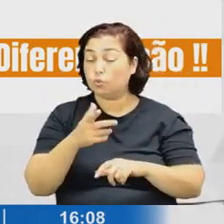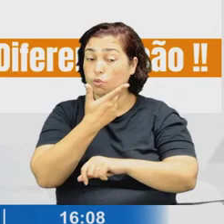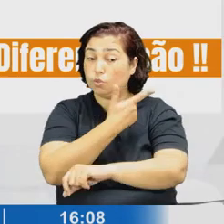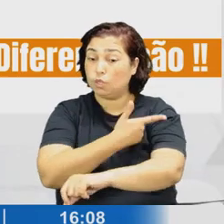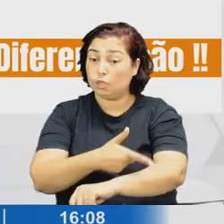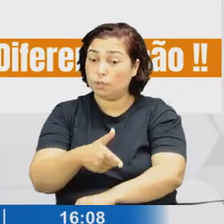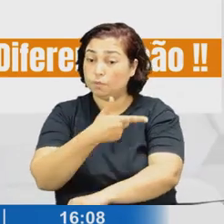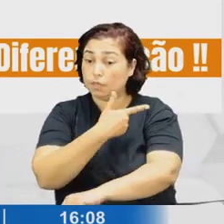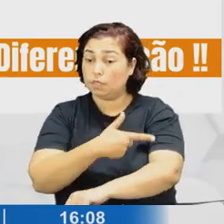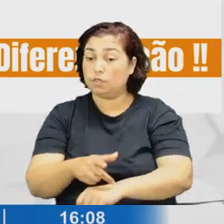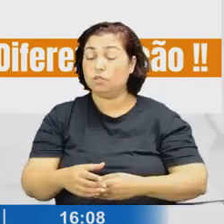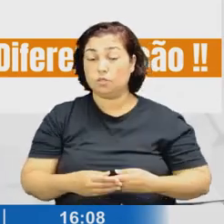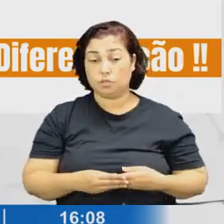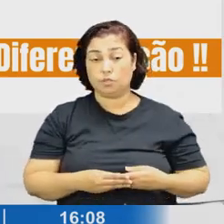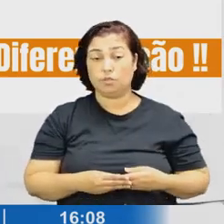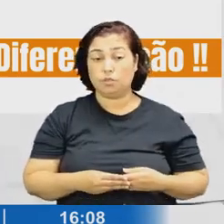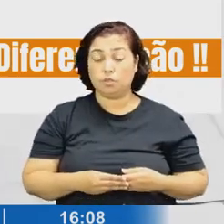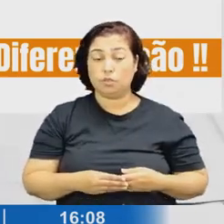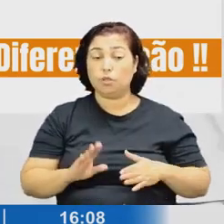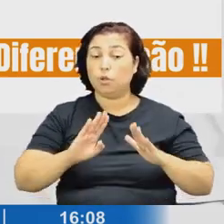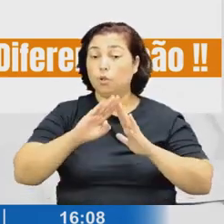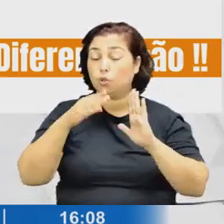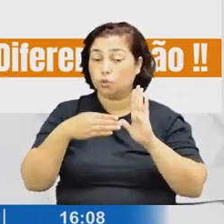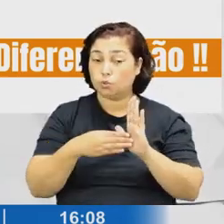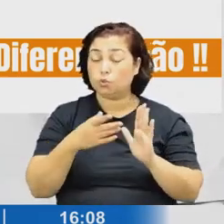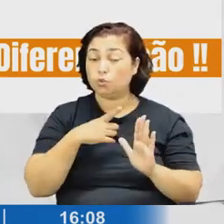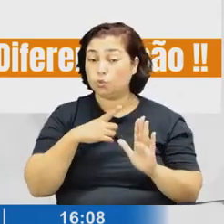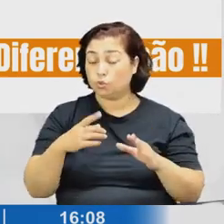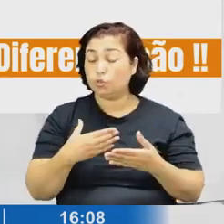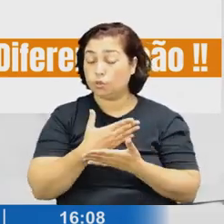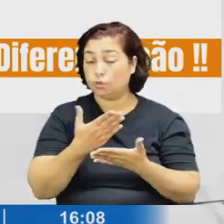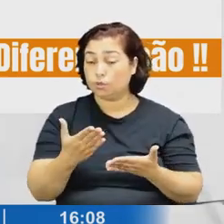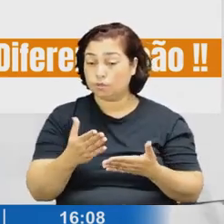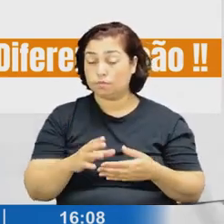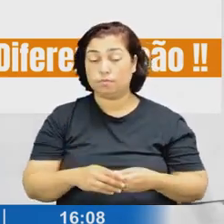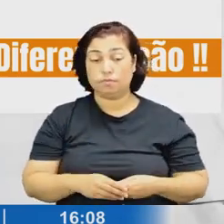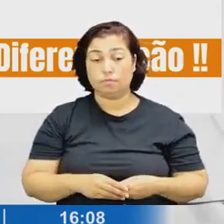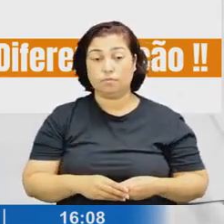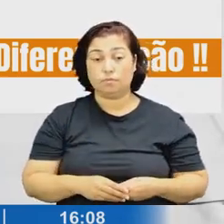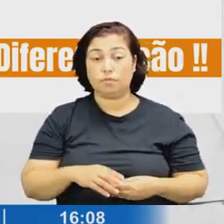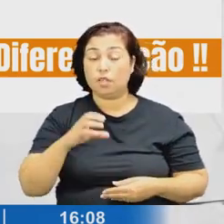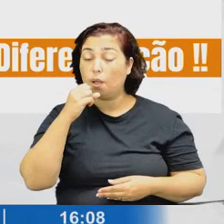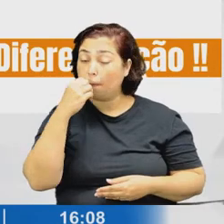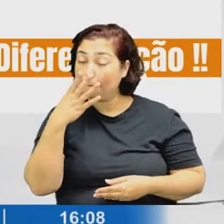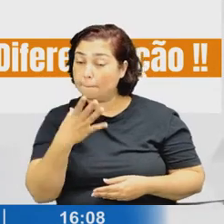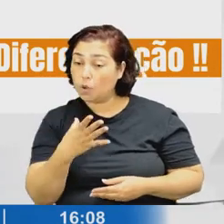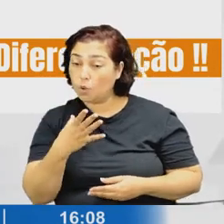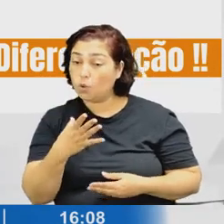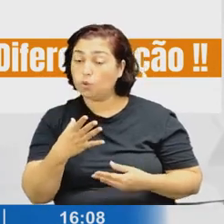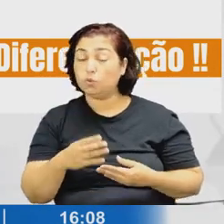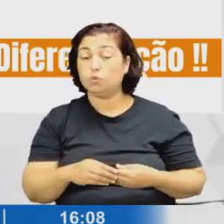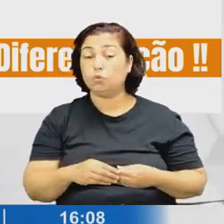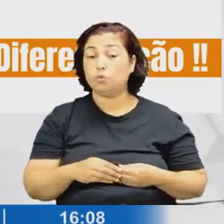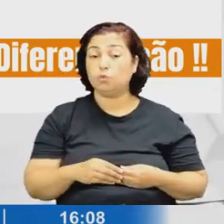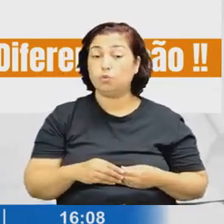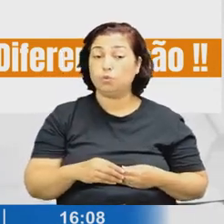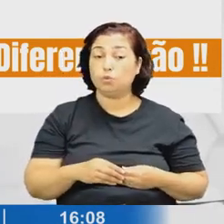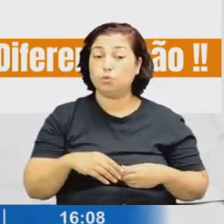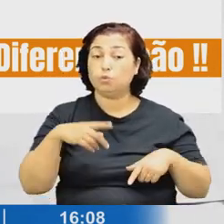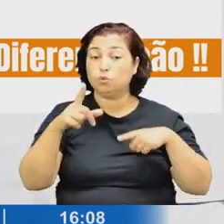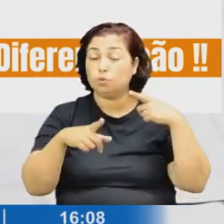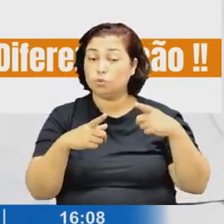dar treinamento entendeu é dar tudo que tem para dar o politica a mesma coisa então os bons atos né acredita o que que é os bons atos na política